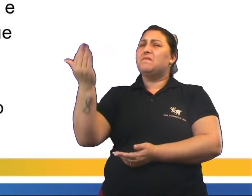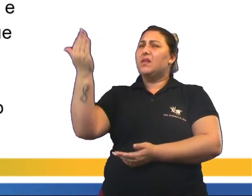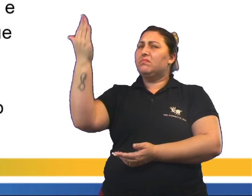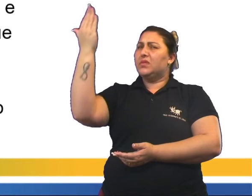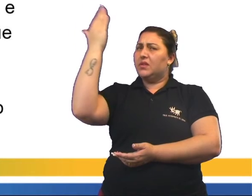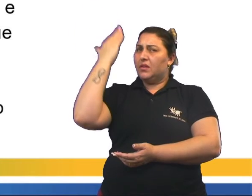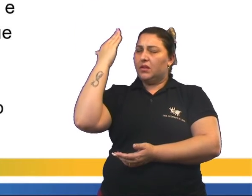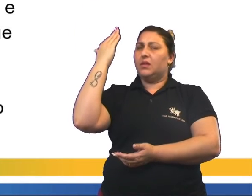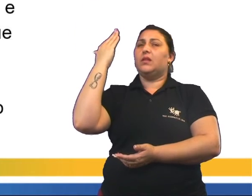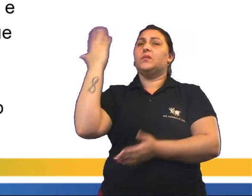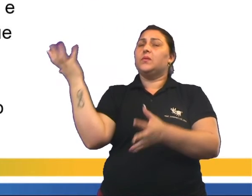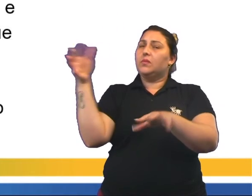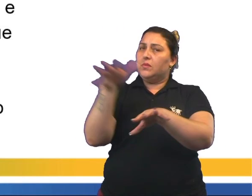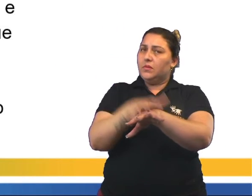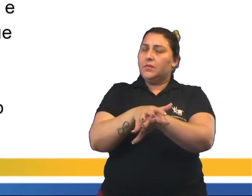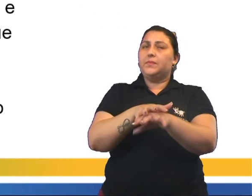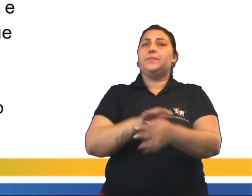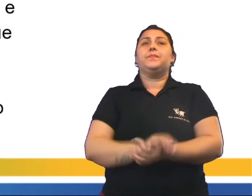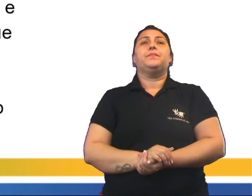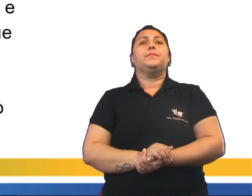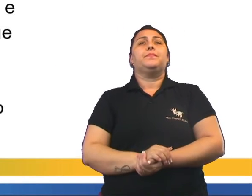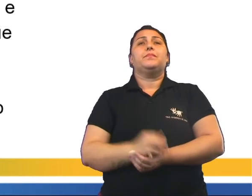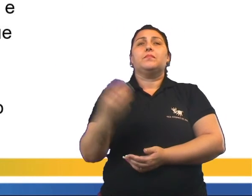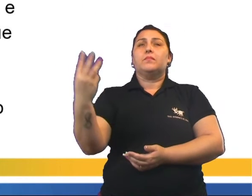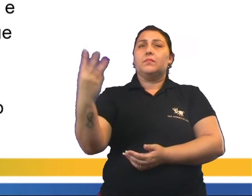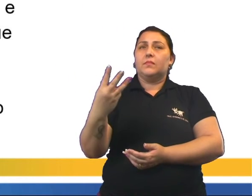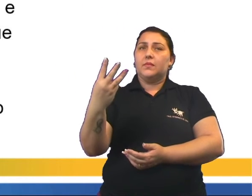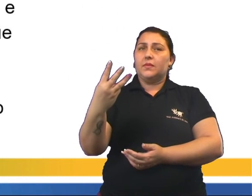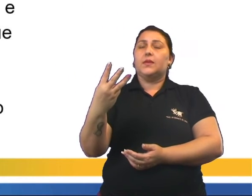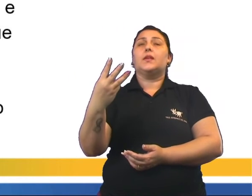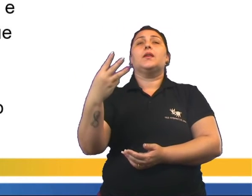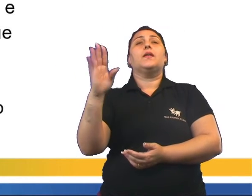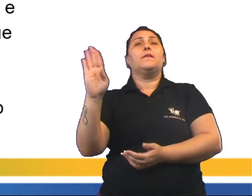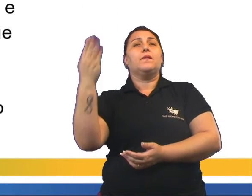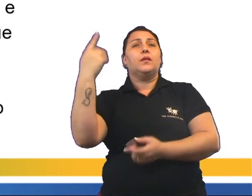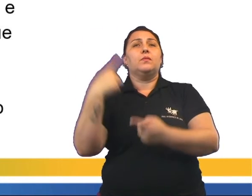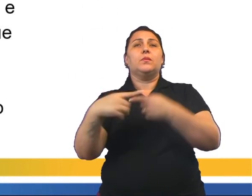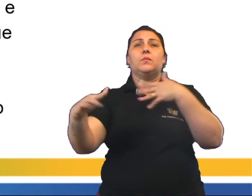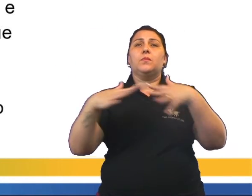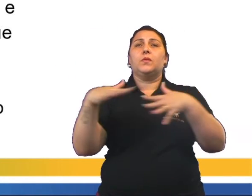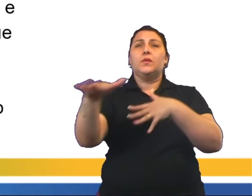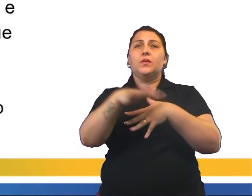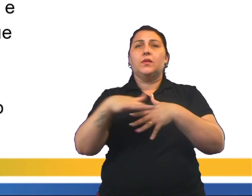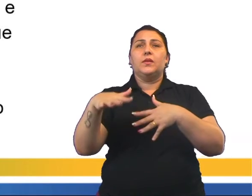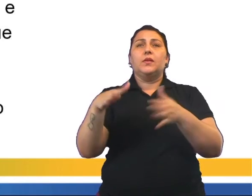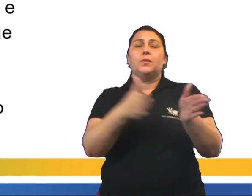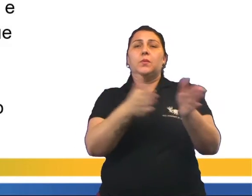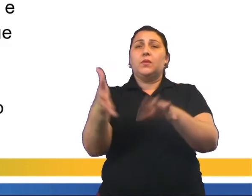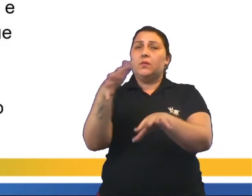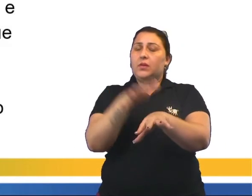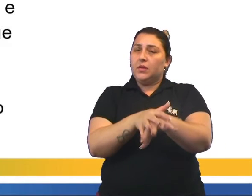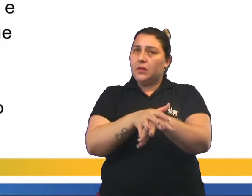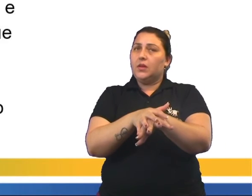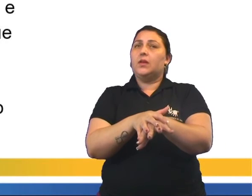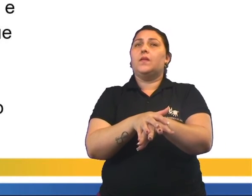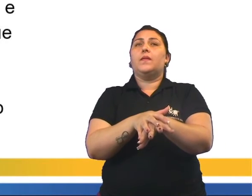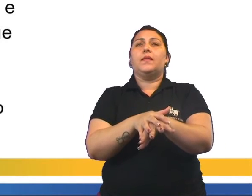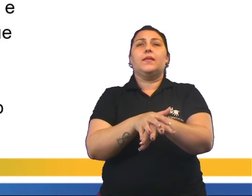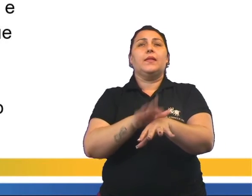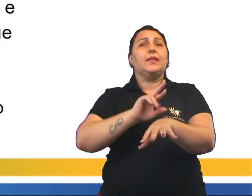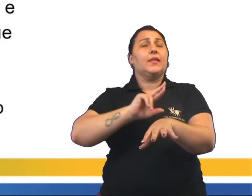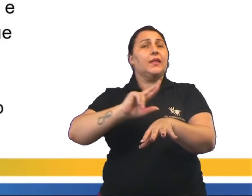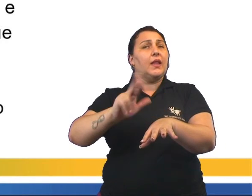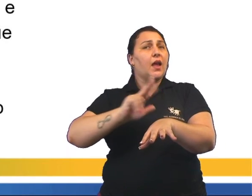né? Desde a sua colonização. Né? A 3 também era falsa, porque os movimentos sociais não são do período colonial e eles não